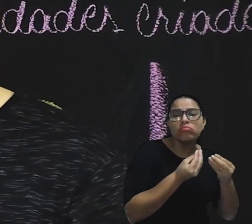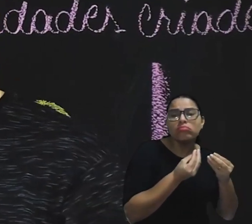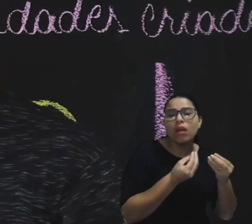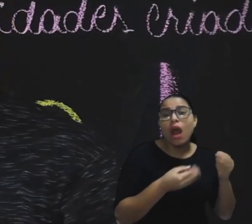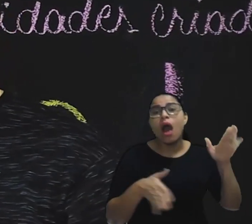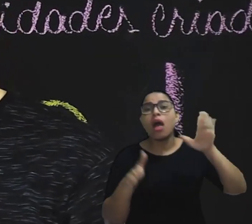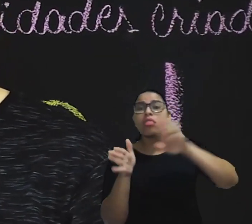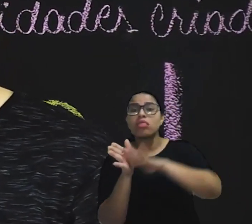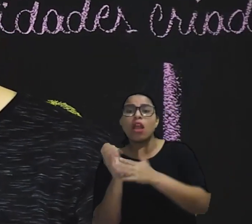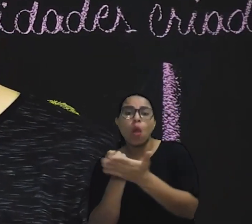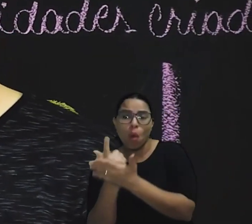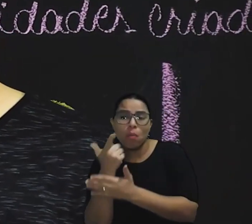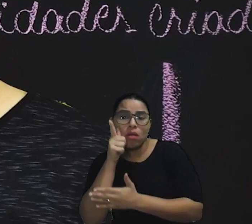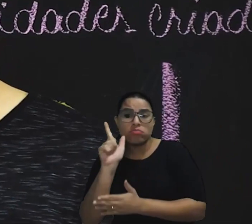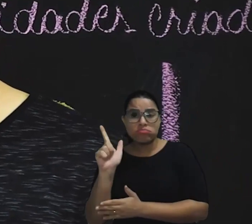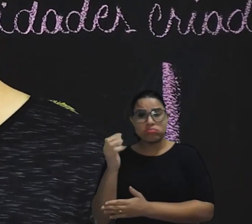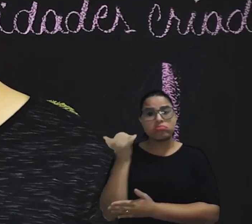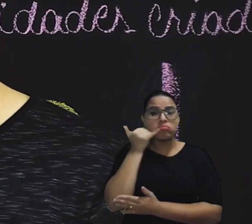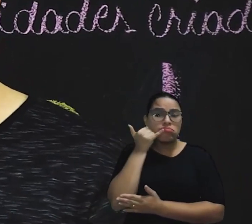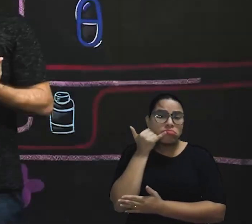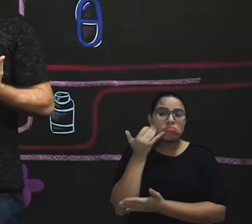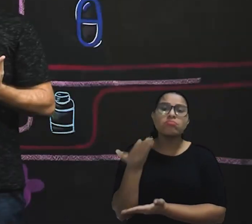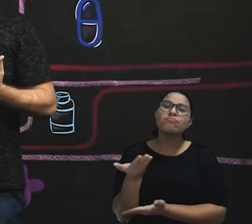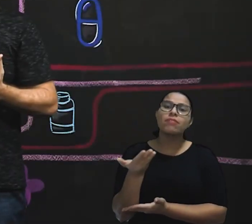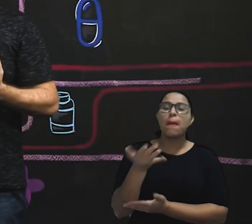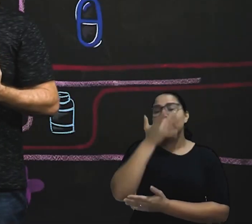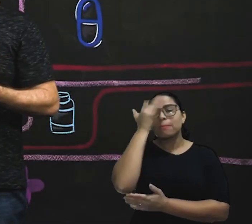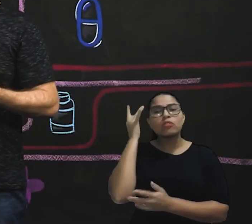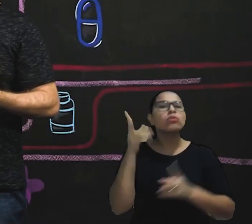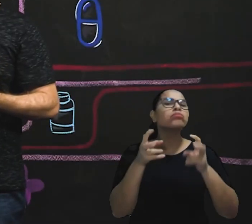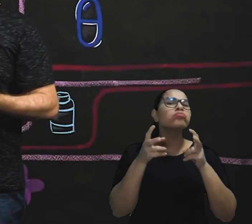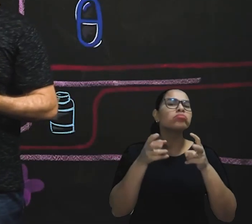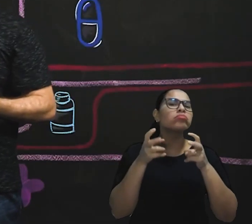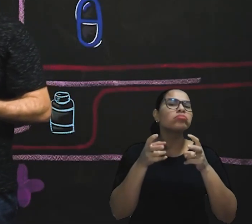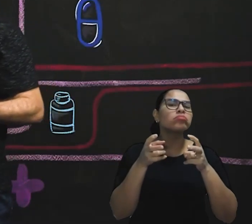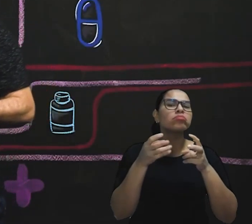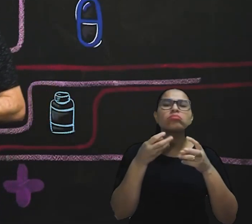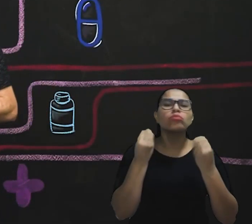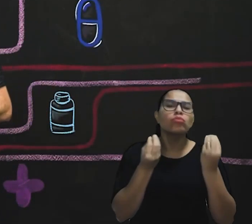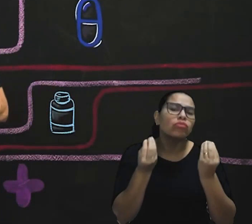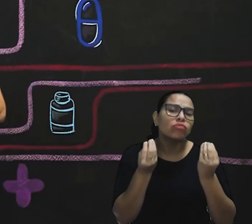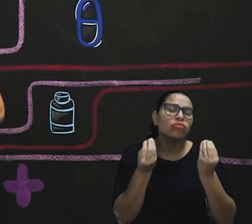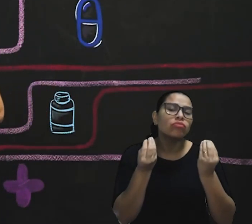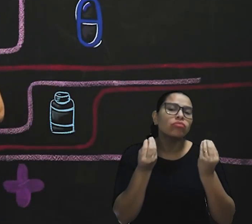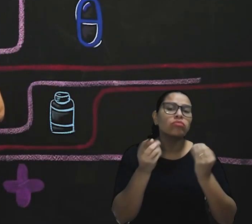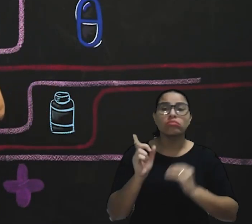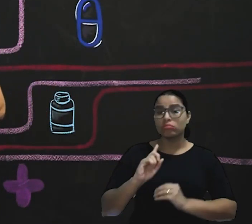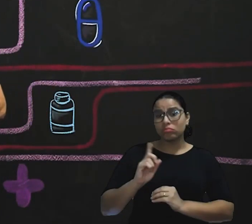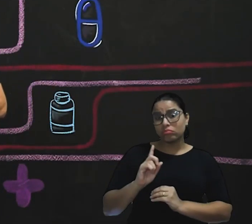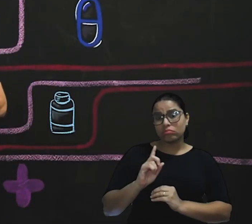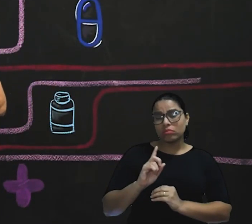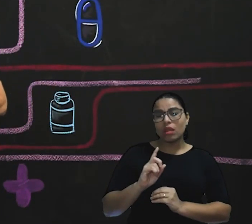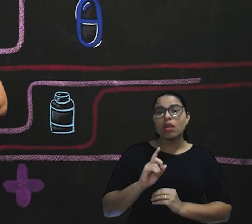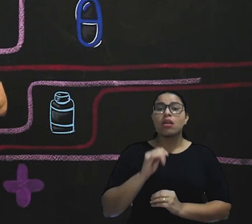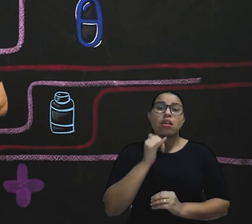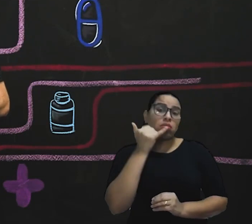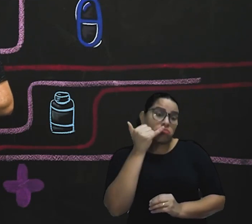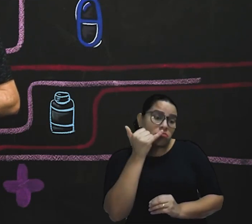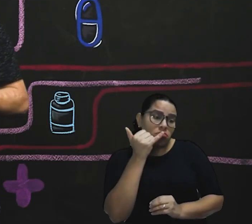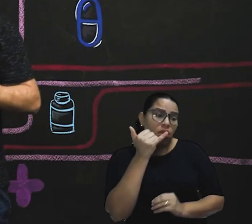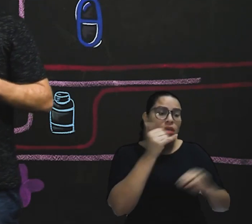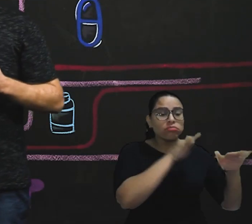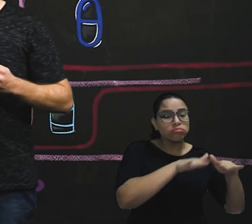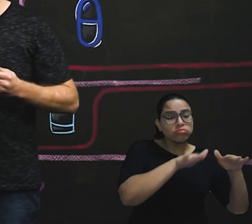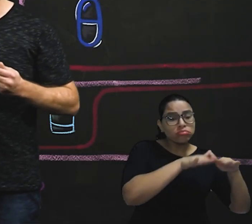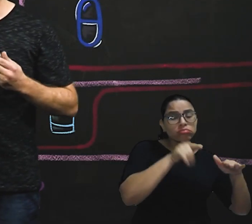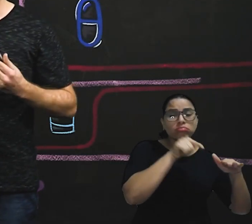como é que as pessoas conseguem perceber ou não esse produto desde a sua linha de montagem, de retirada do recurso